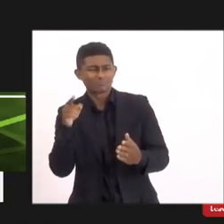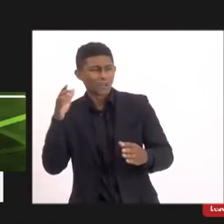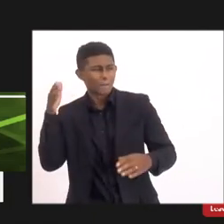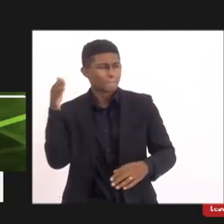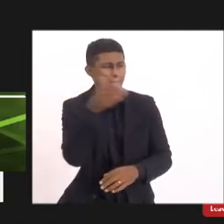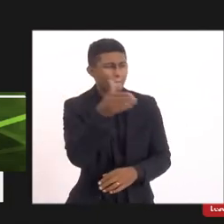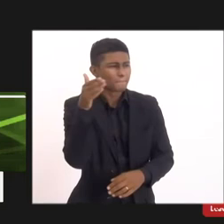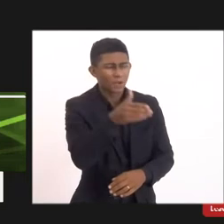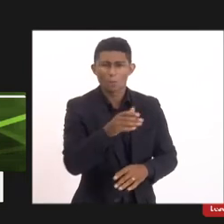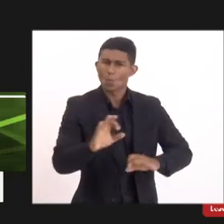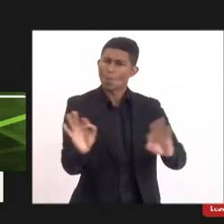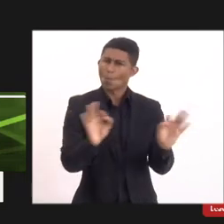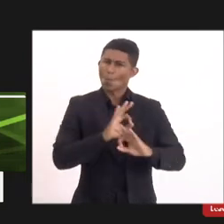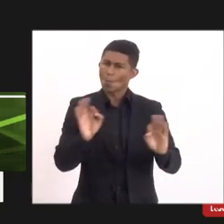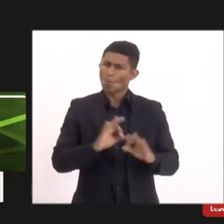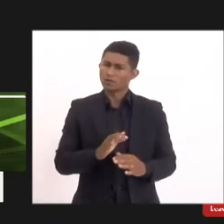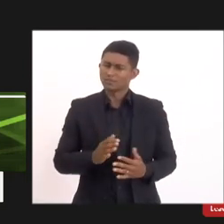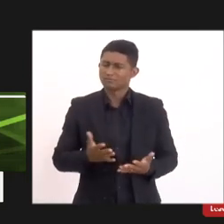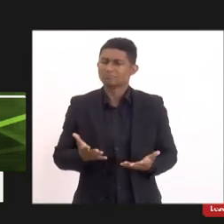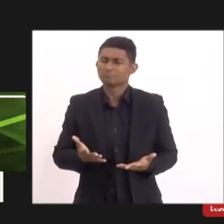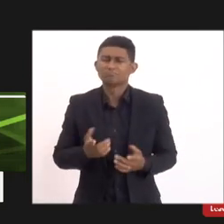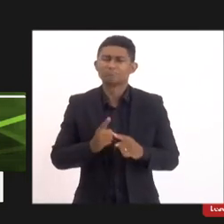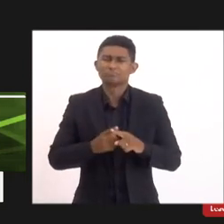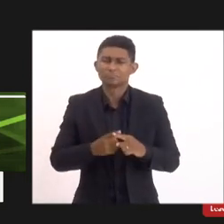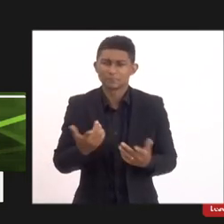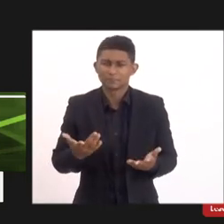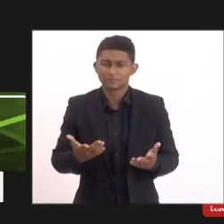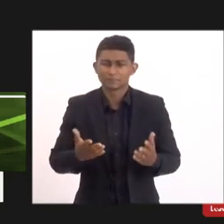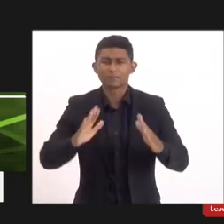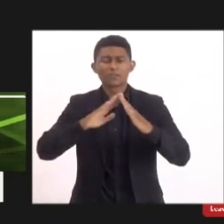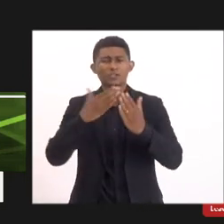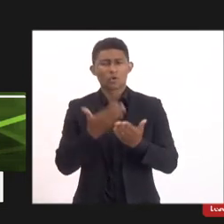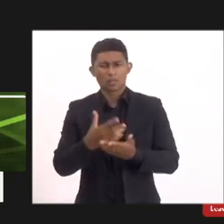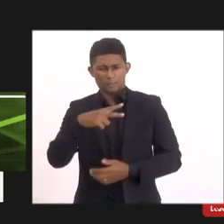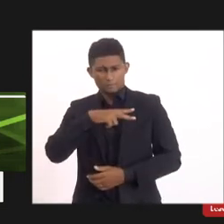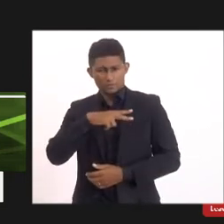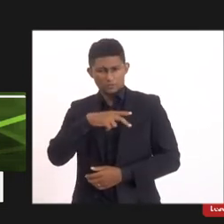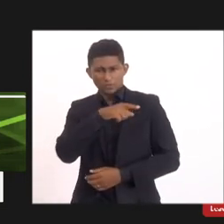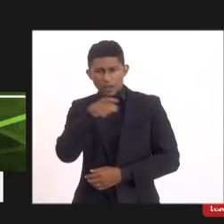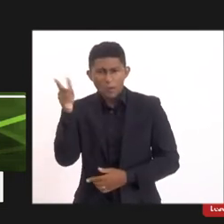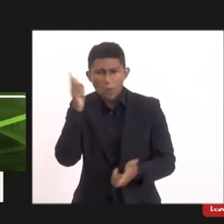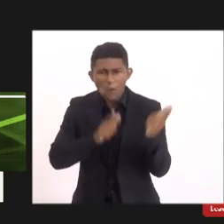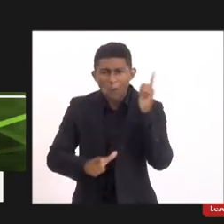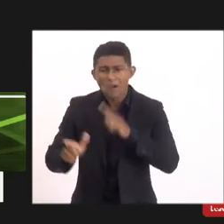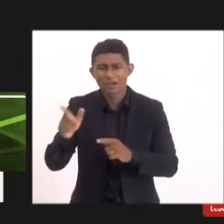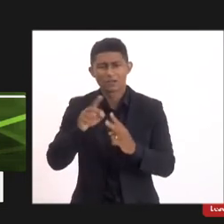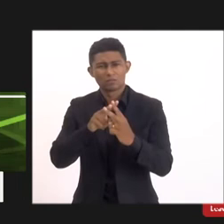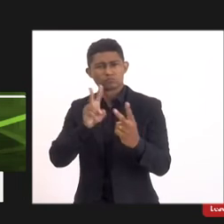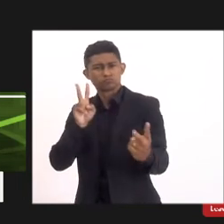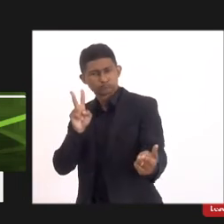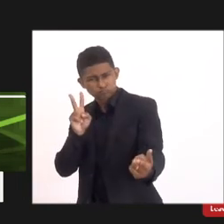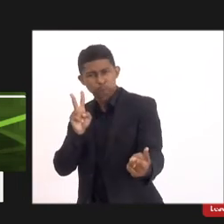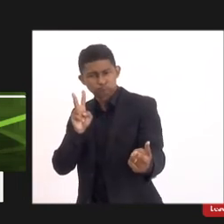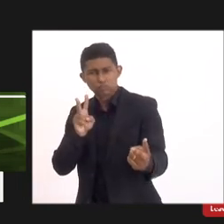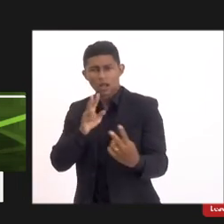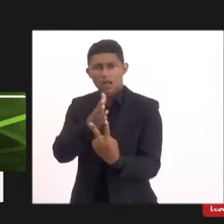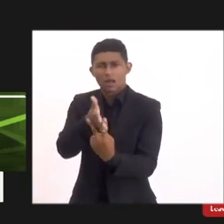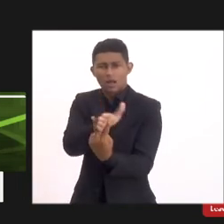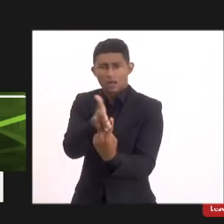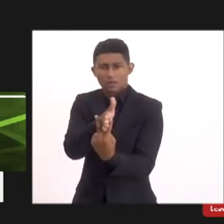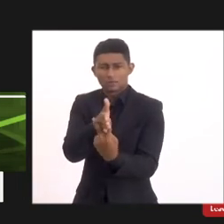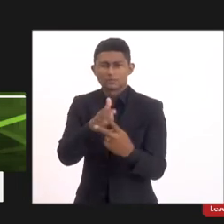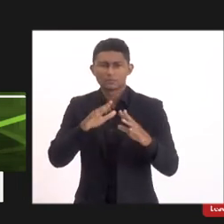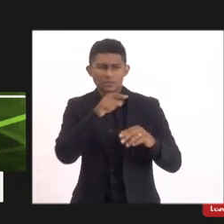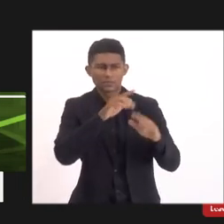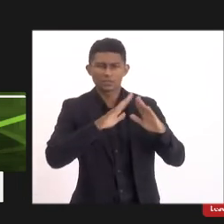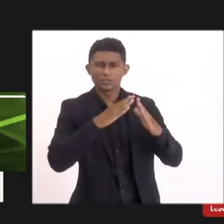E vale ressaltar que muitas escolas particulares conseguem manter os alunos à distância, numa volta parcial, mas as escolas